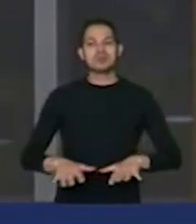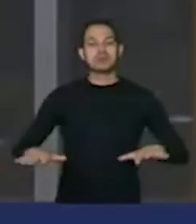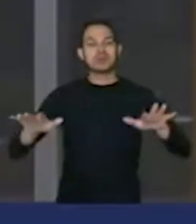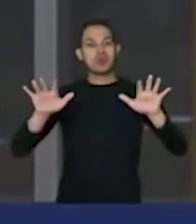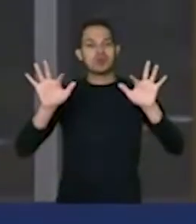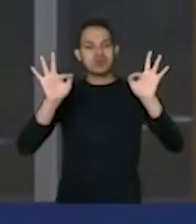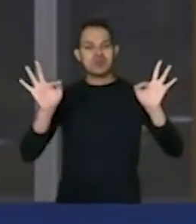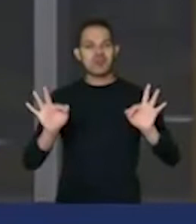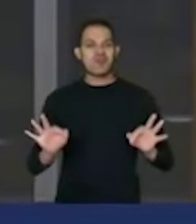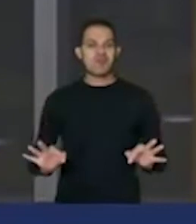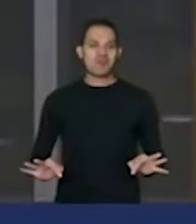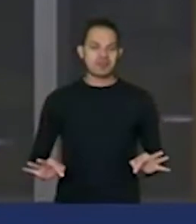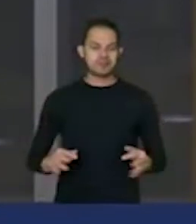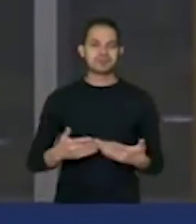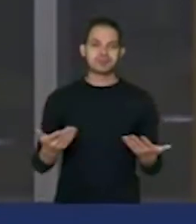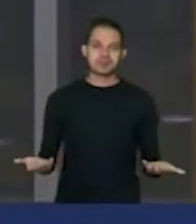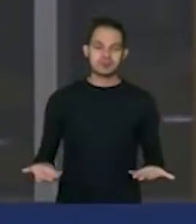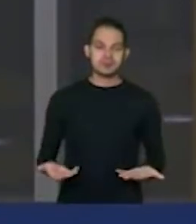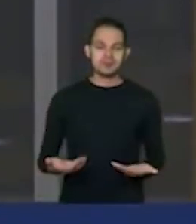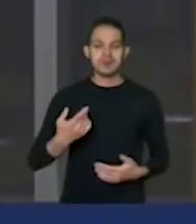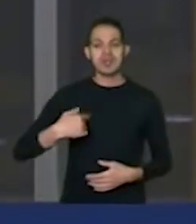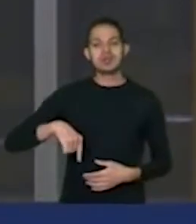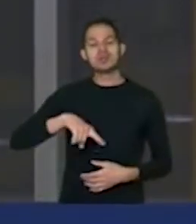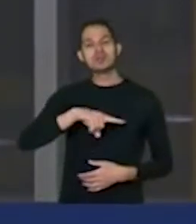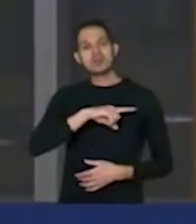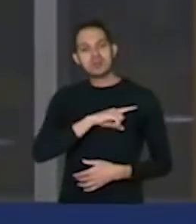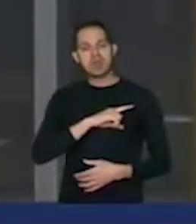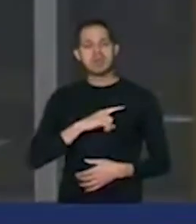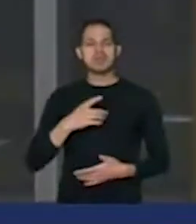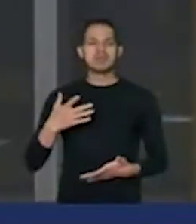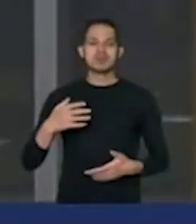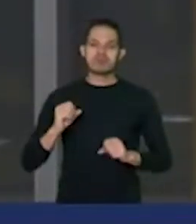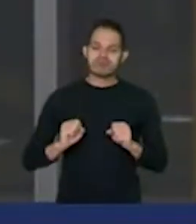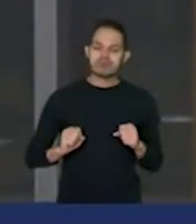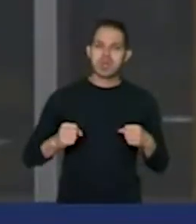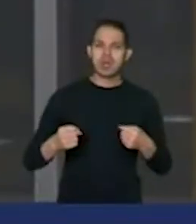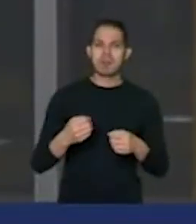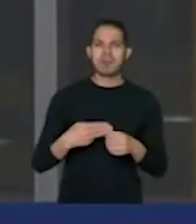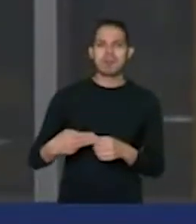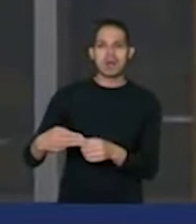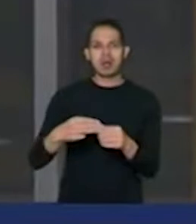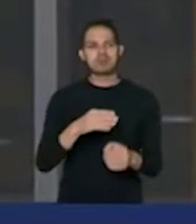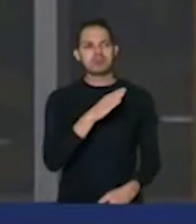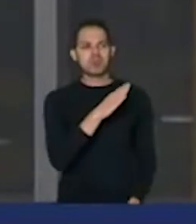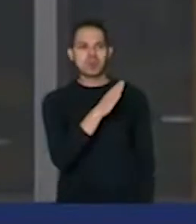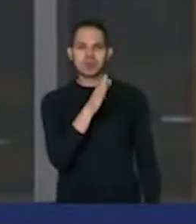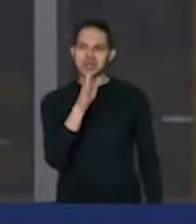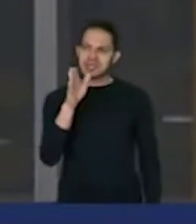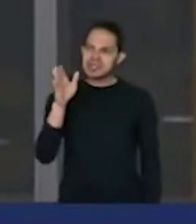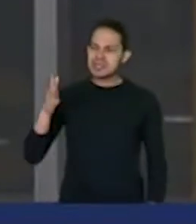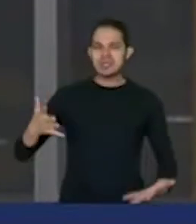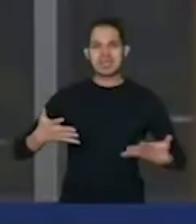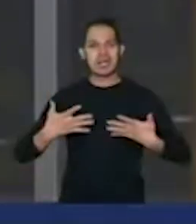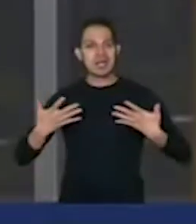do campo. Portanto, nós estamos caminhando por todos os municípios do estado, levando alegria,